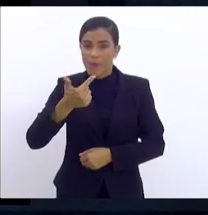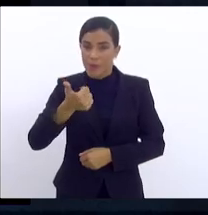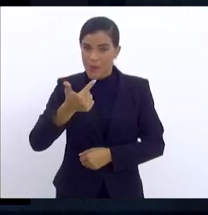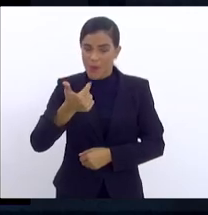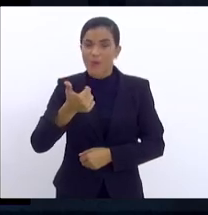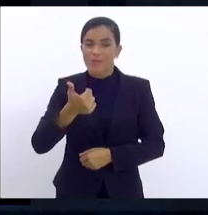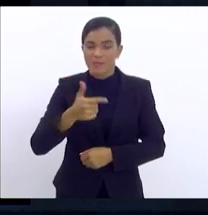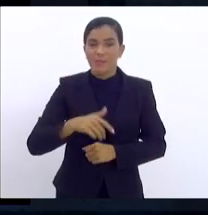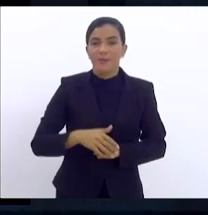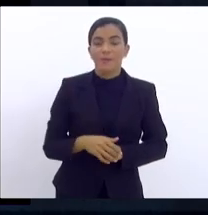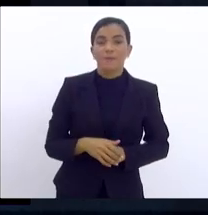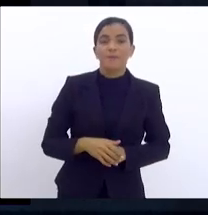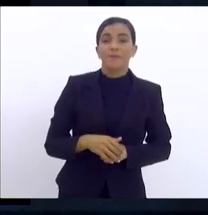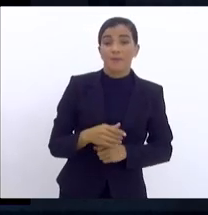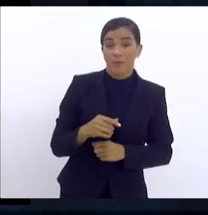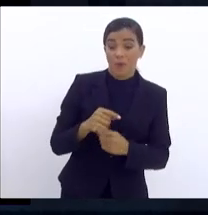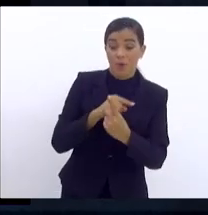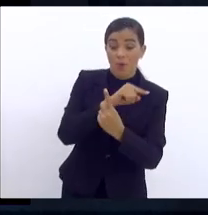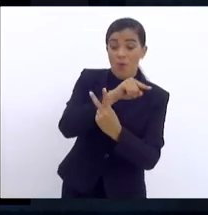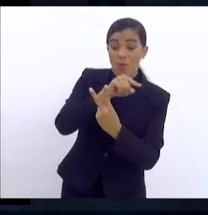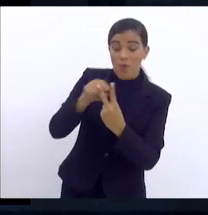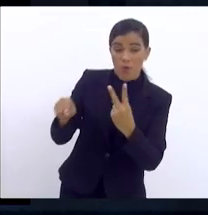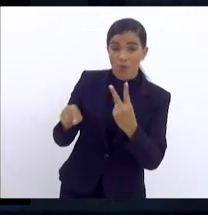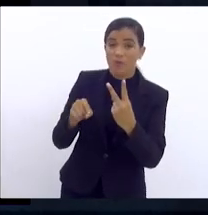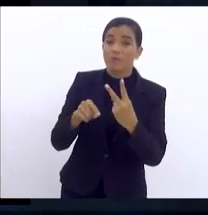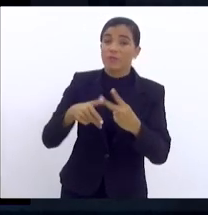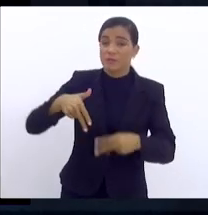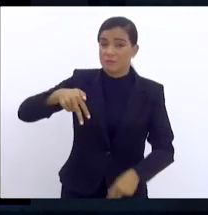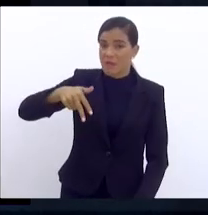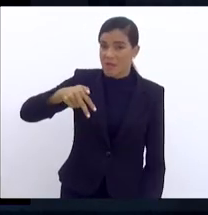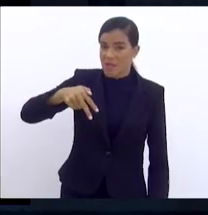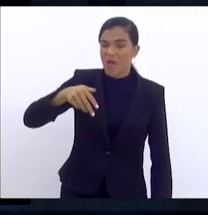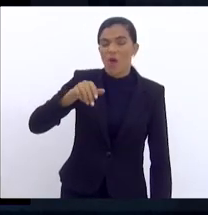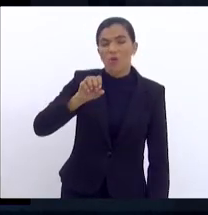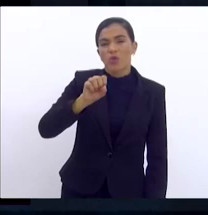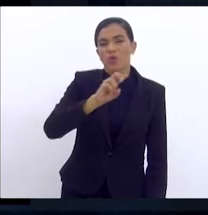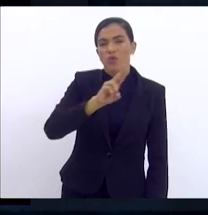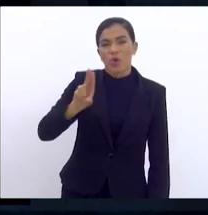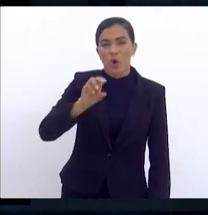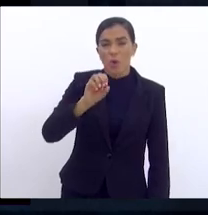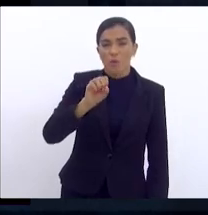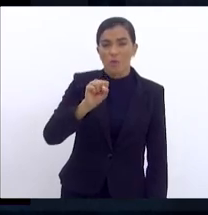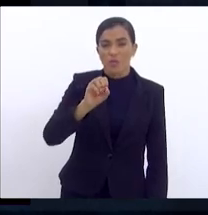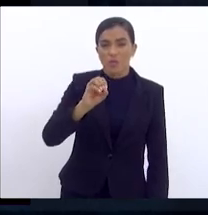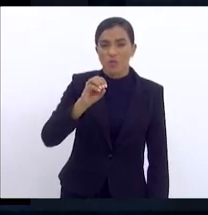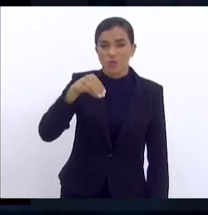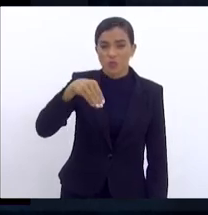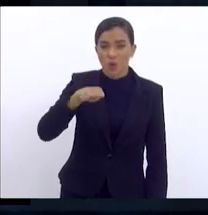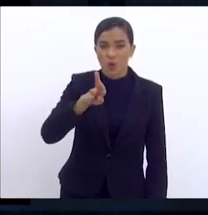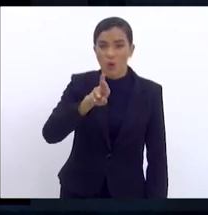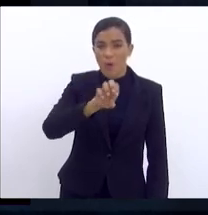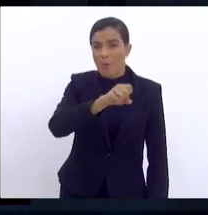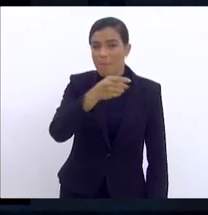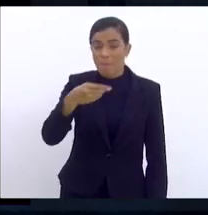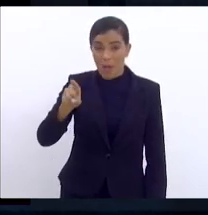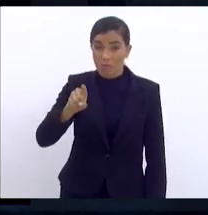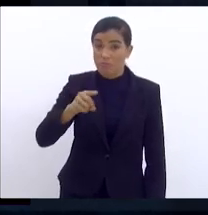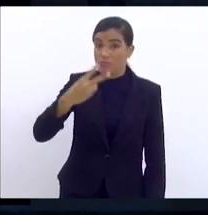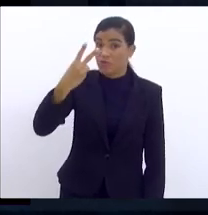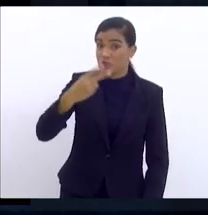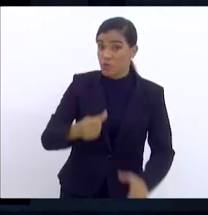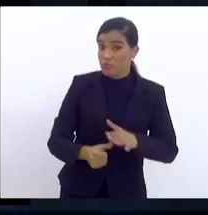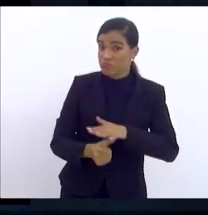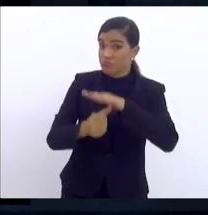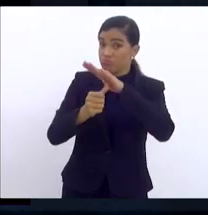um desses marginais o dito sombram já foi falado pelo Deputado Marcelo Dino segundo homem hierarquia do terceiro